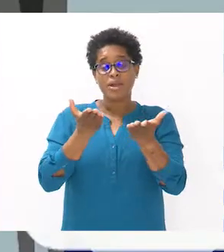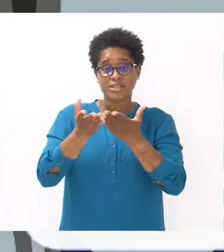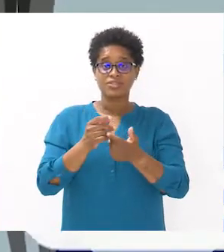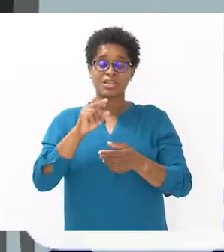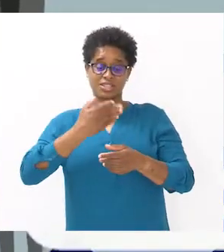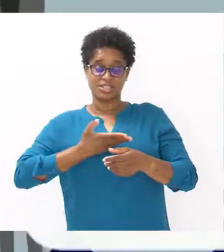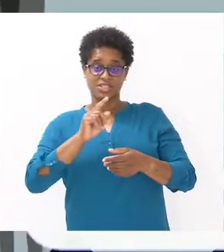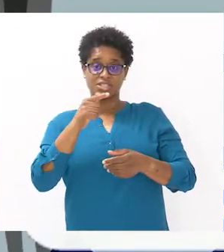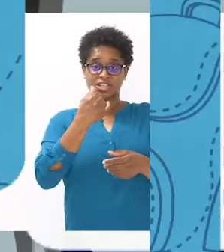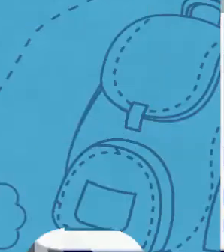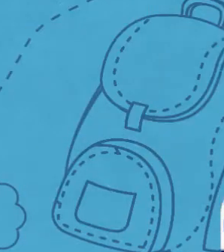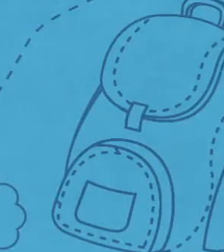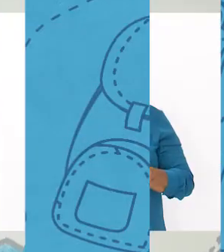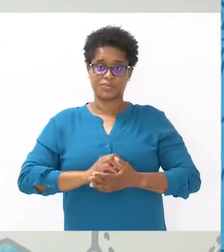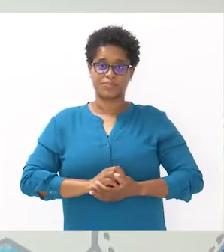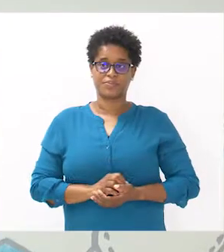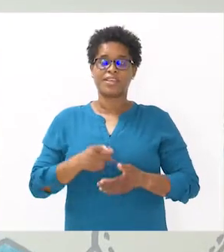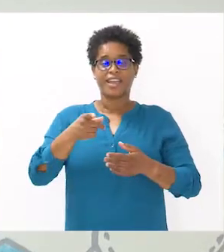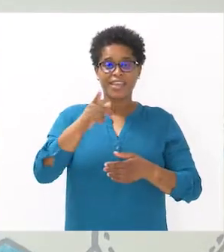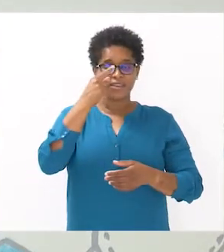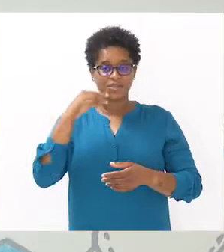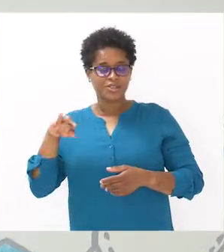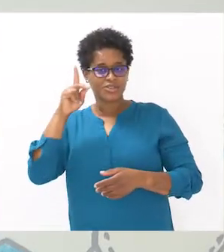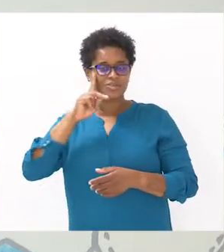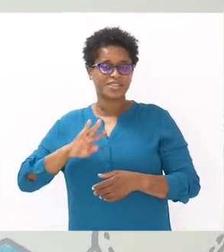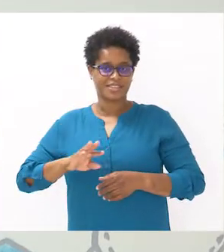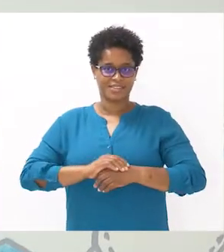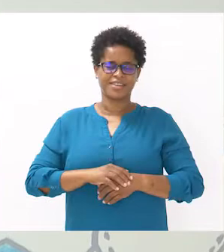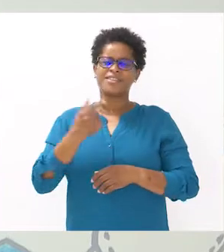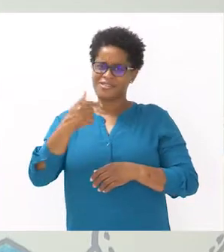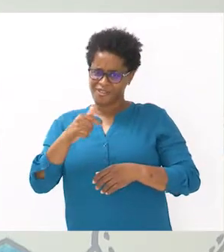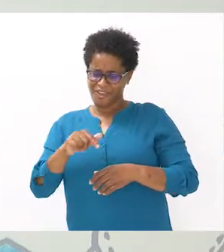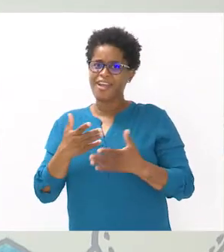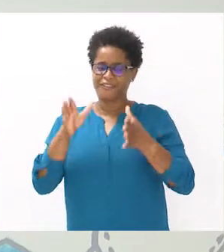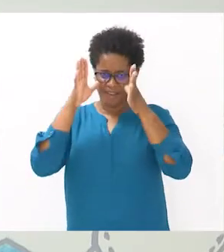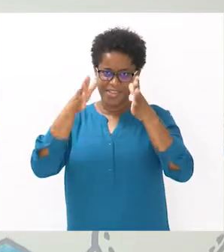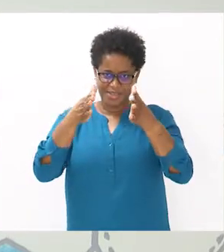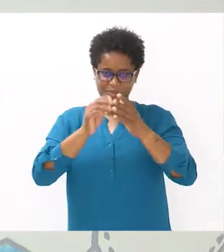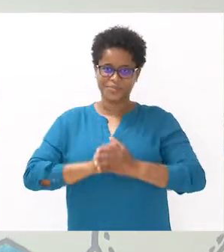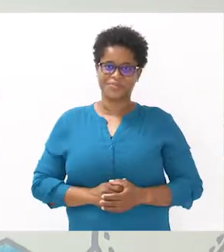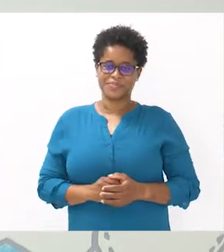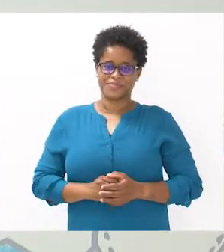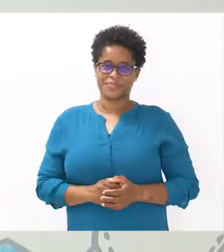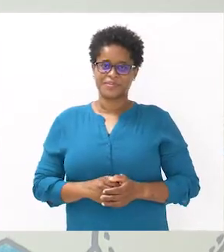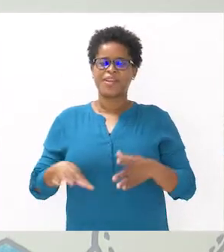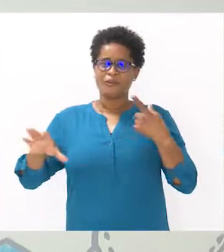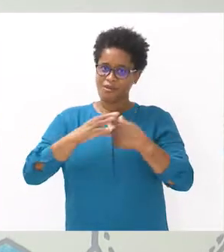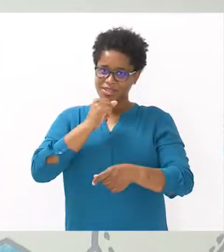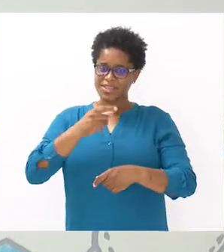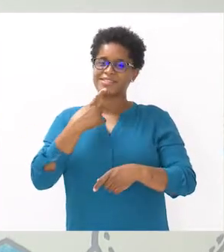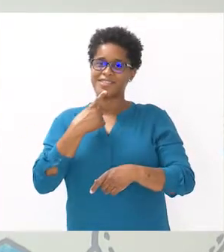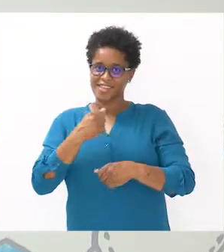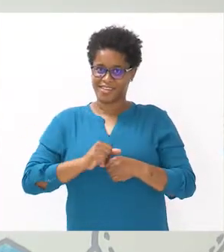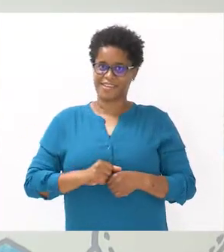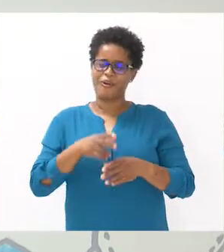dos adjetivos. E aí, meninos e meninas, estiveram atentos? Conseguiram